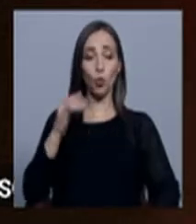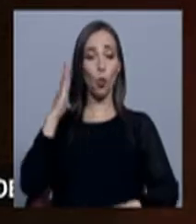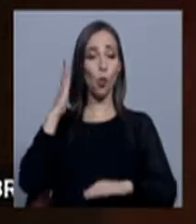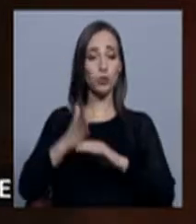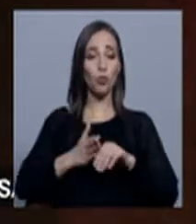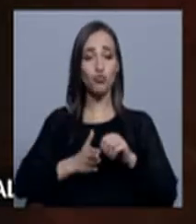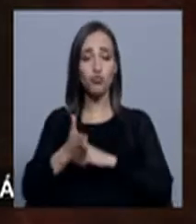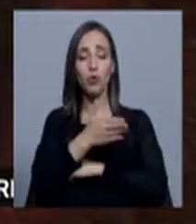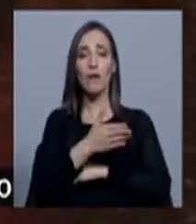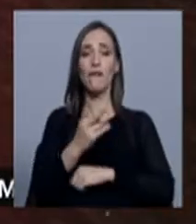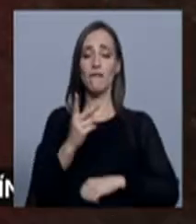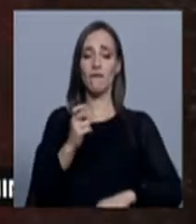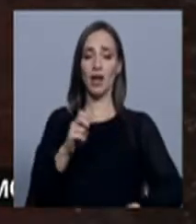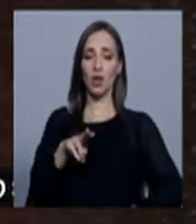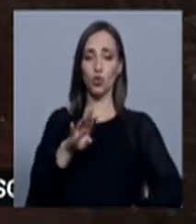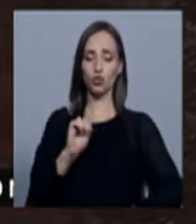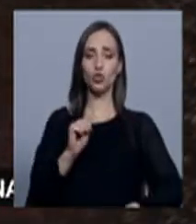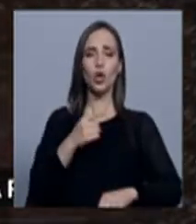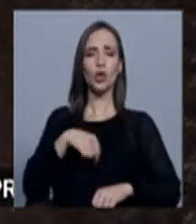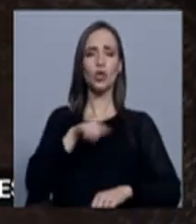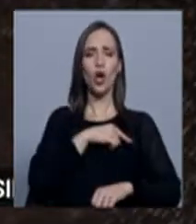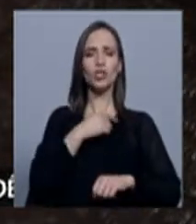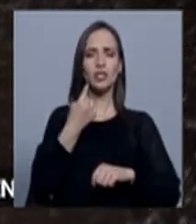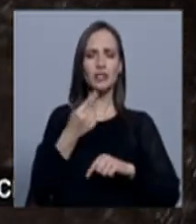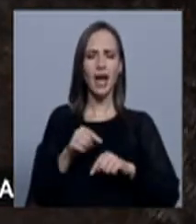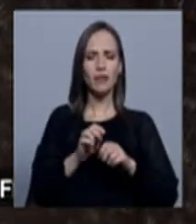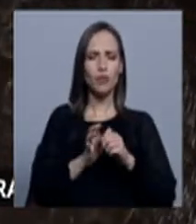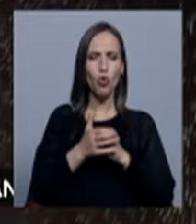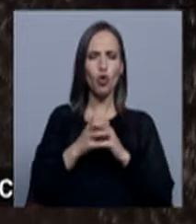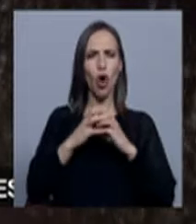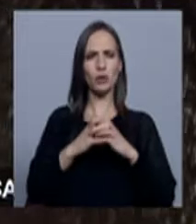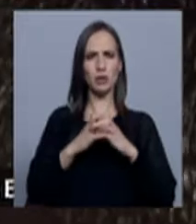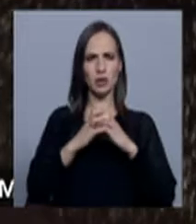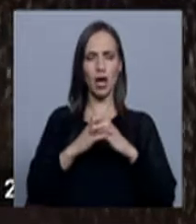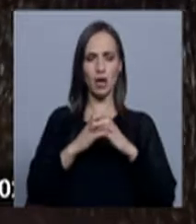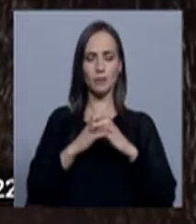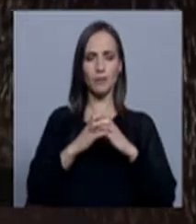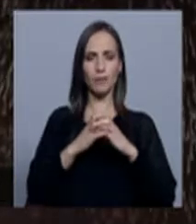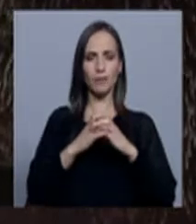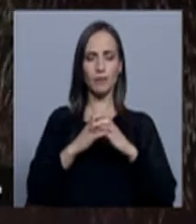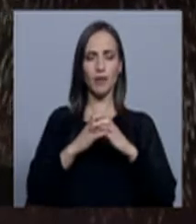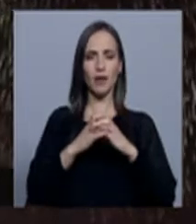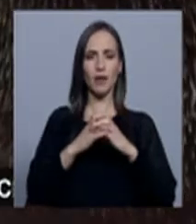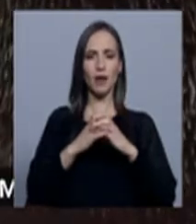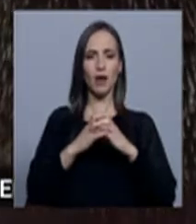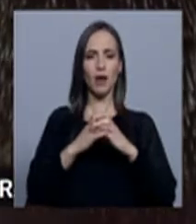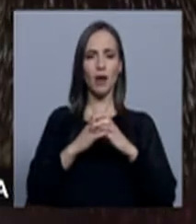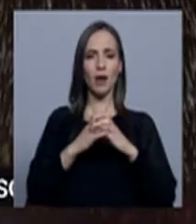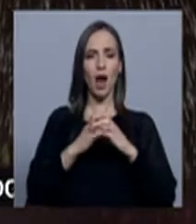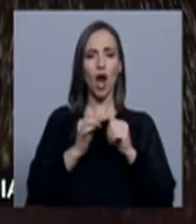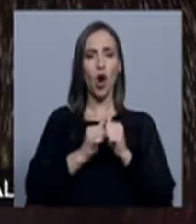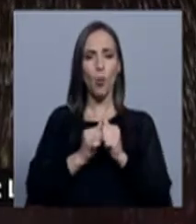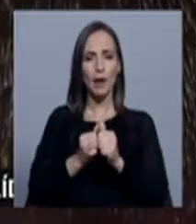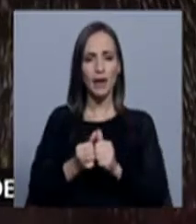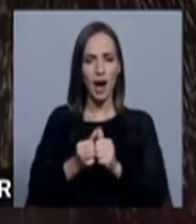de Vênus, nós tínhamos uma ionosfera um bocadinho mais grossa. Ou seja, estava a acompanhar o ciclo